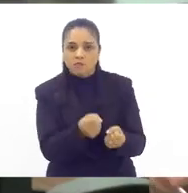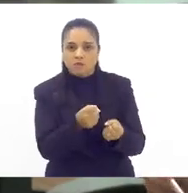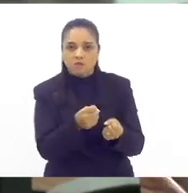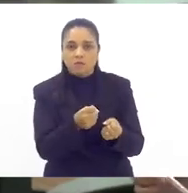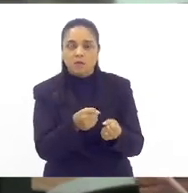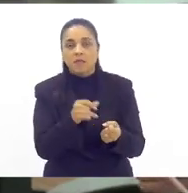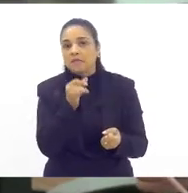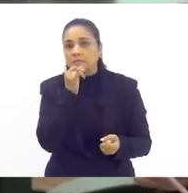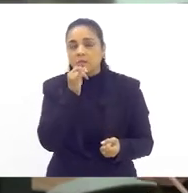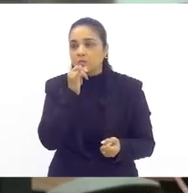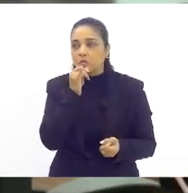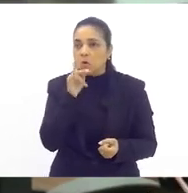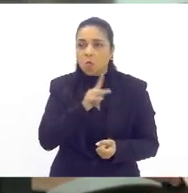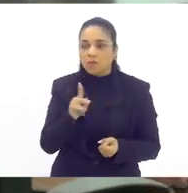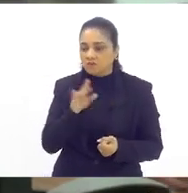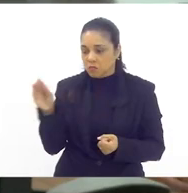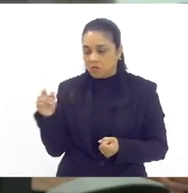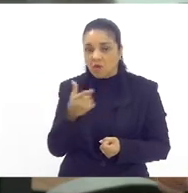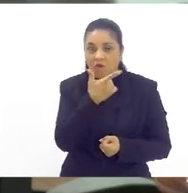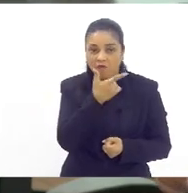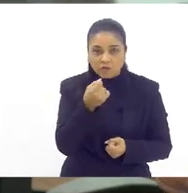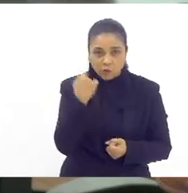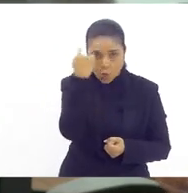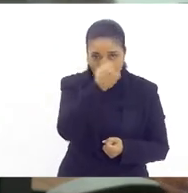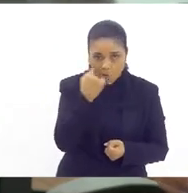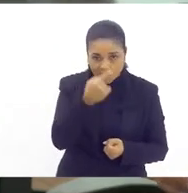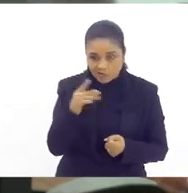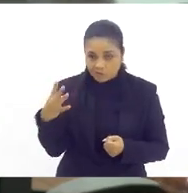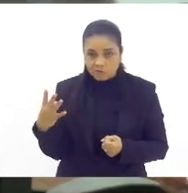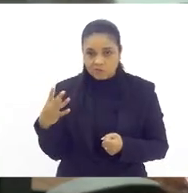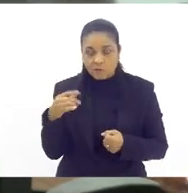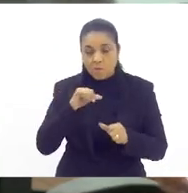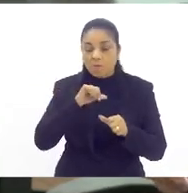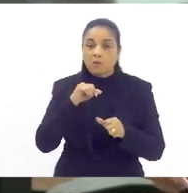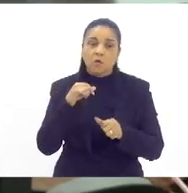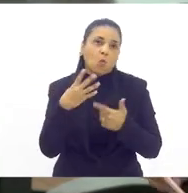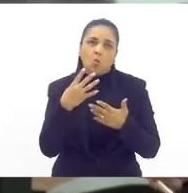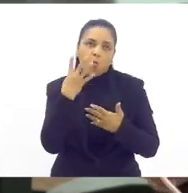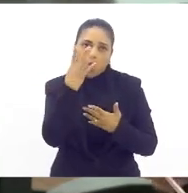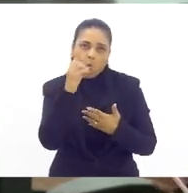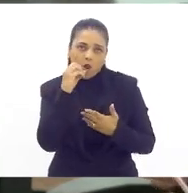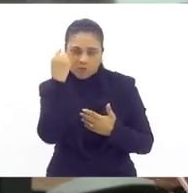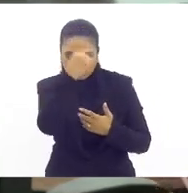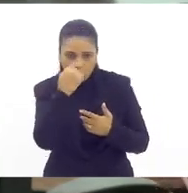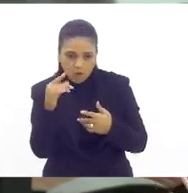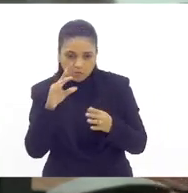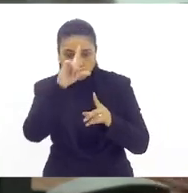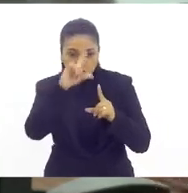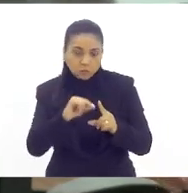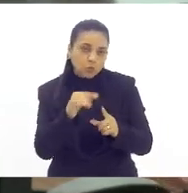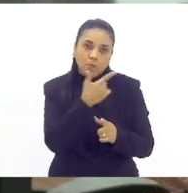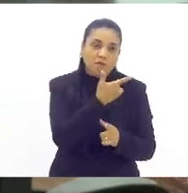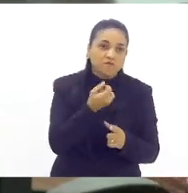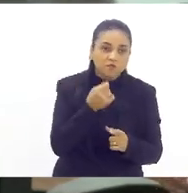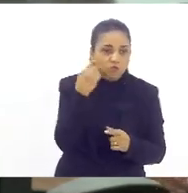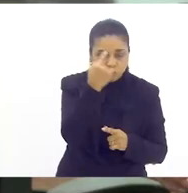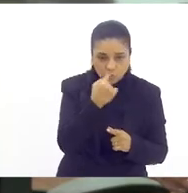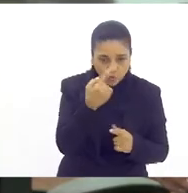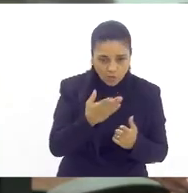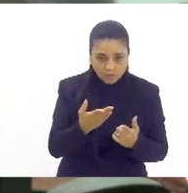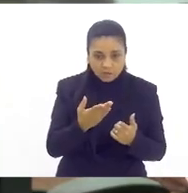migrar de 20 para 40 horas nós cobriríamos uma grande demanda só com essa medida e nós deixaríamos de perder